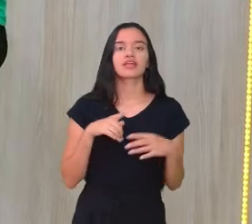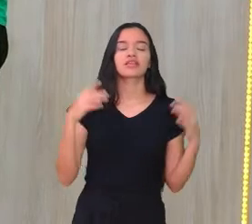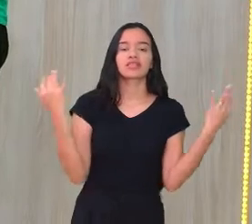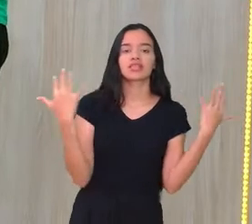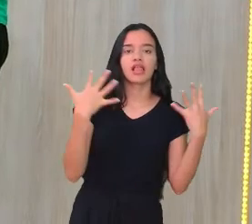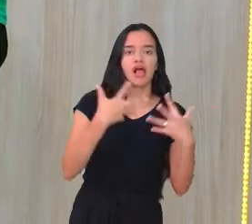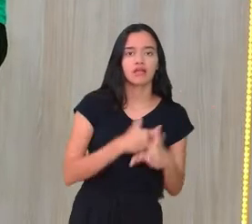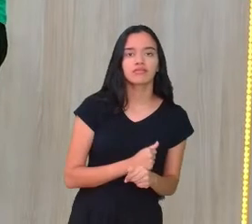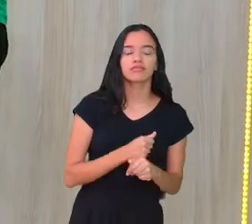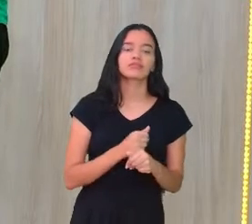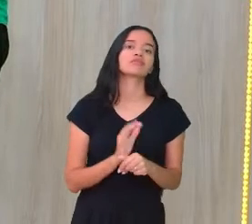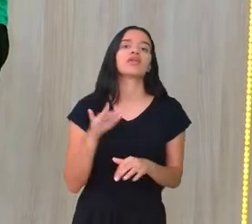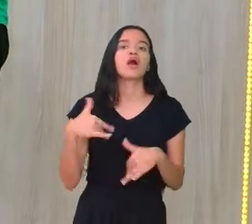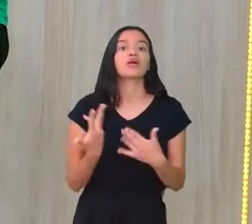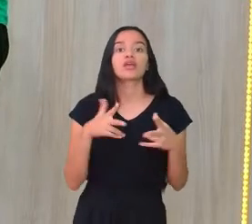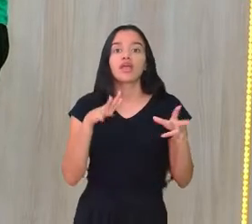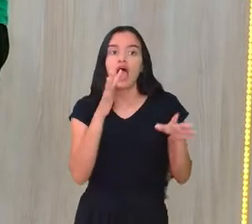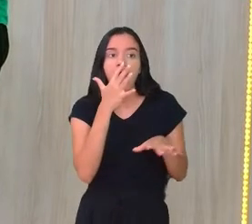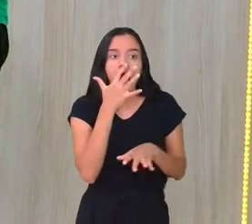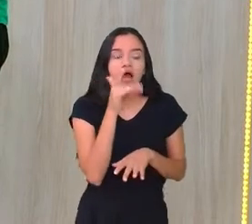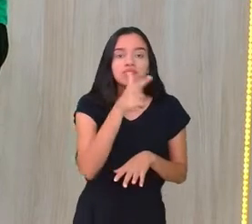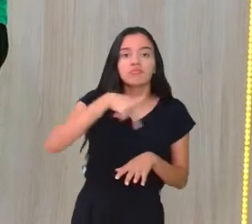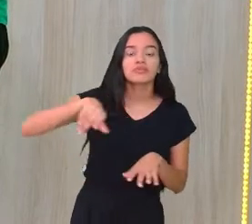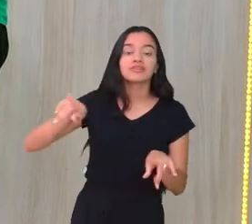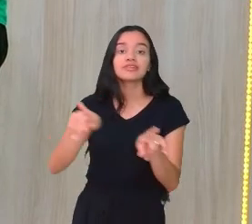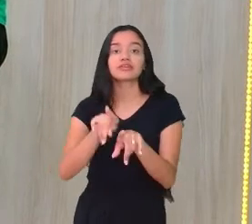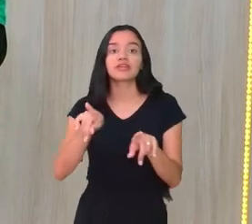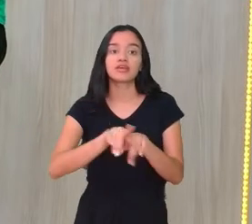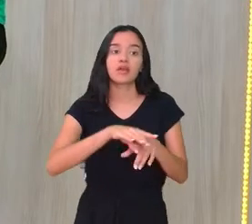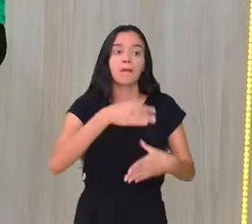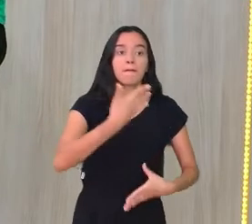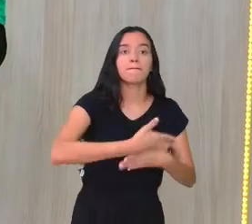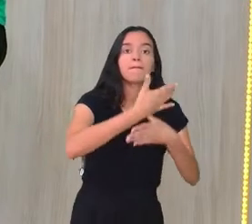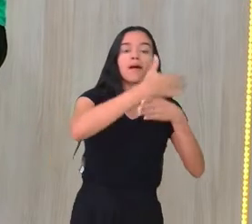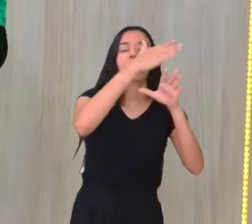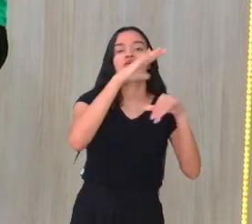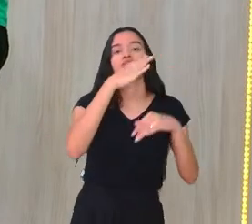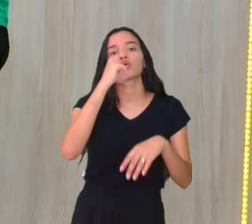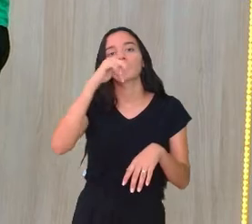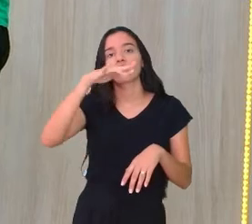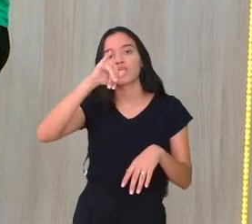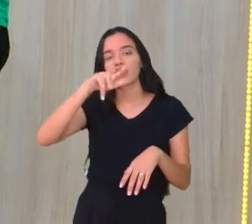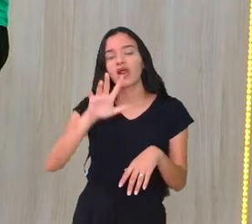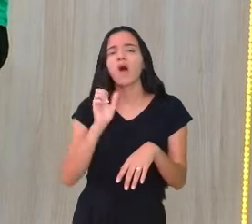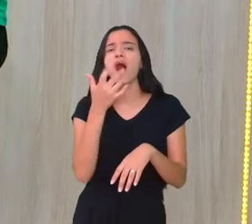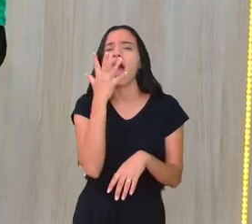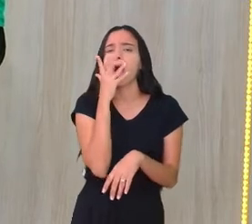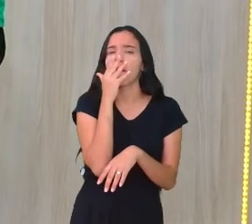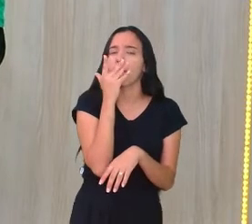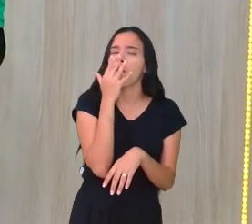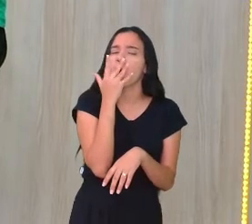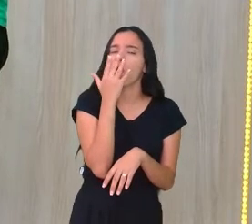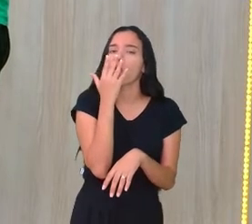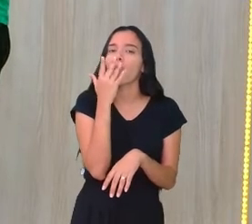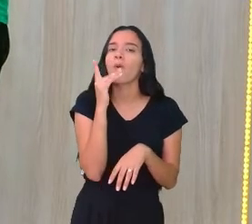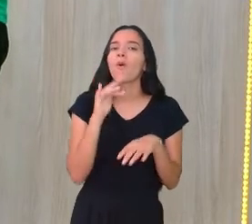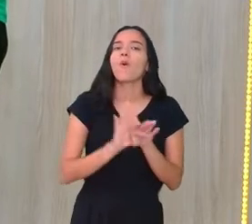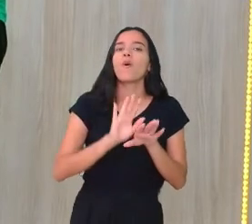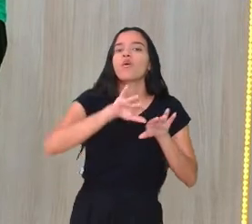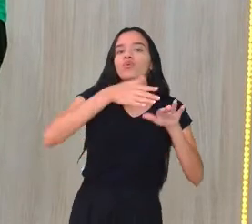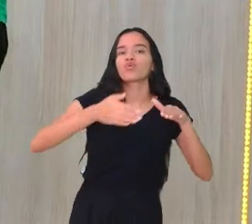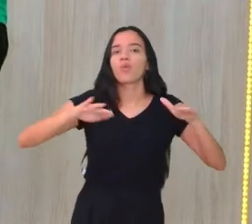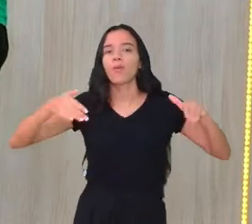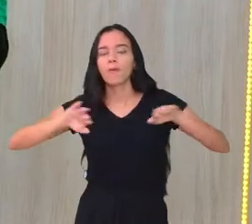natural ali que atrai o turismo, como Barreira de Coral, né, como a própria coloração do mar, né, que vai atrair